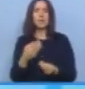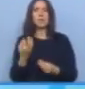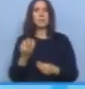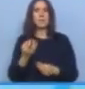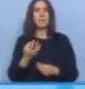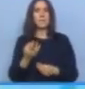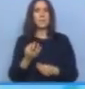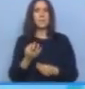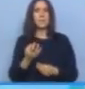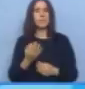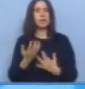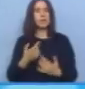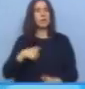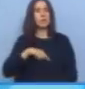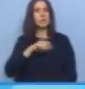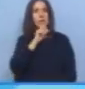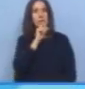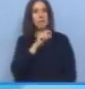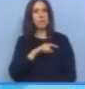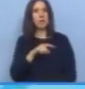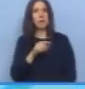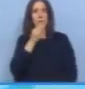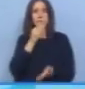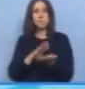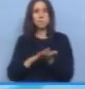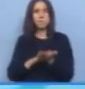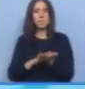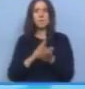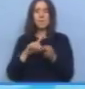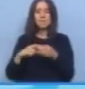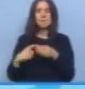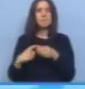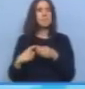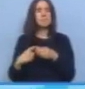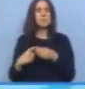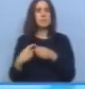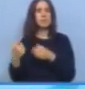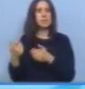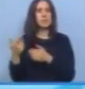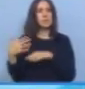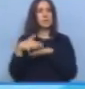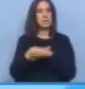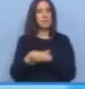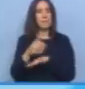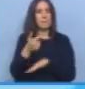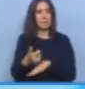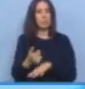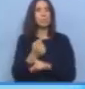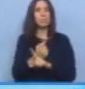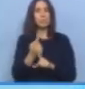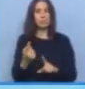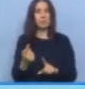também nós podemos aproveitar o restaurante para nós integrar também bem, porque já